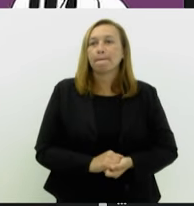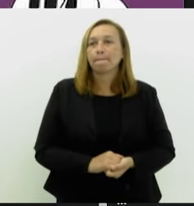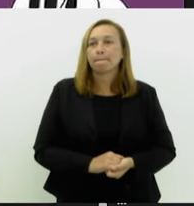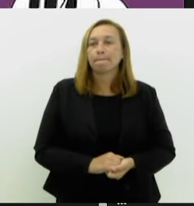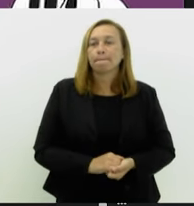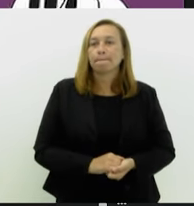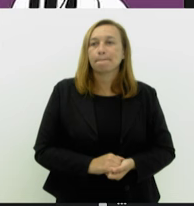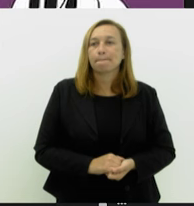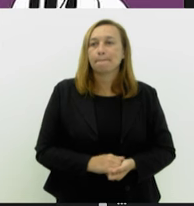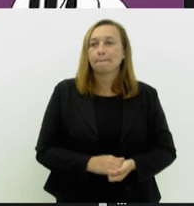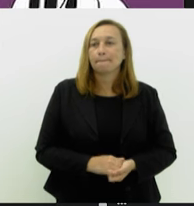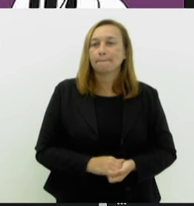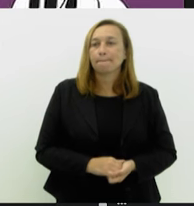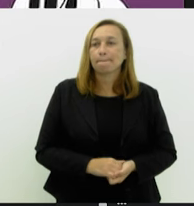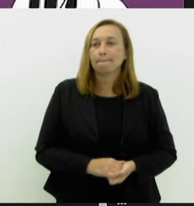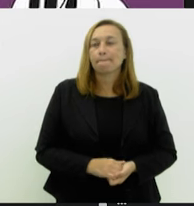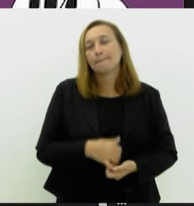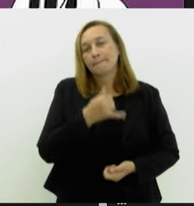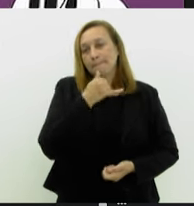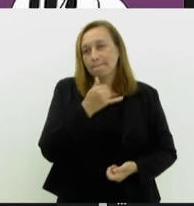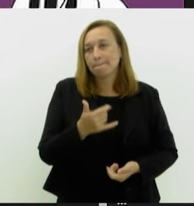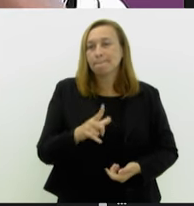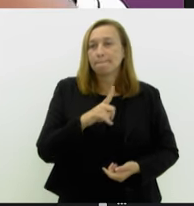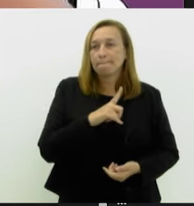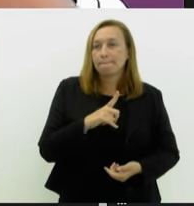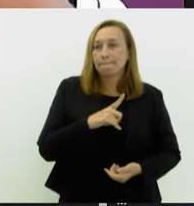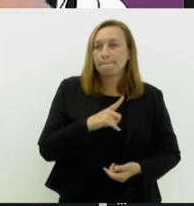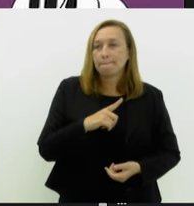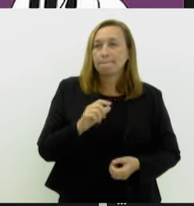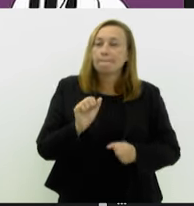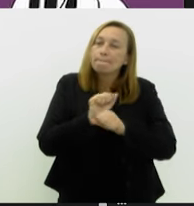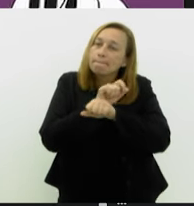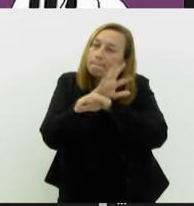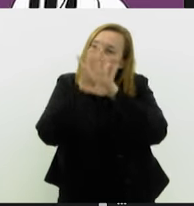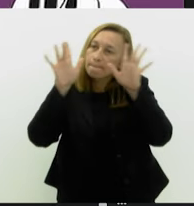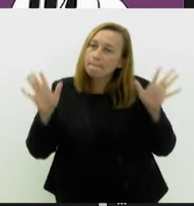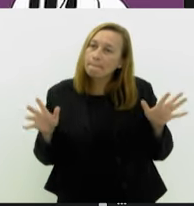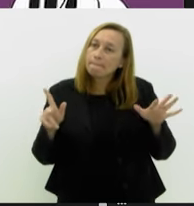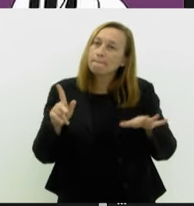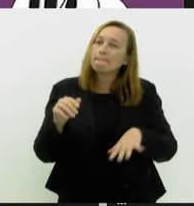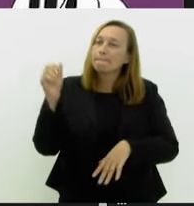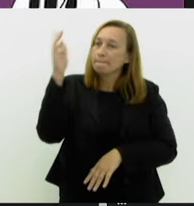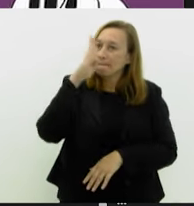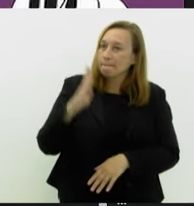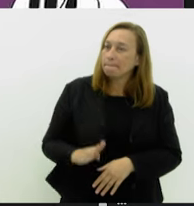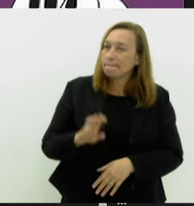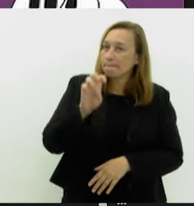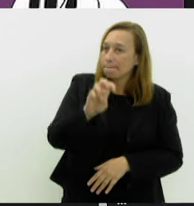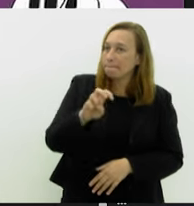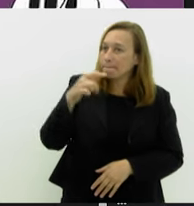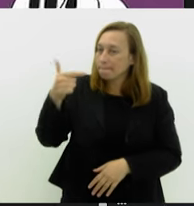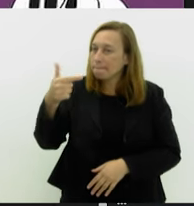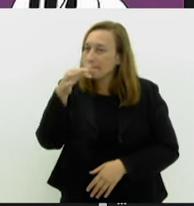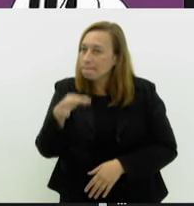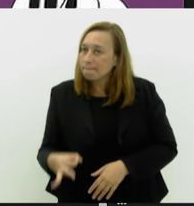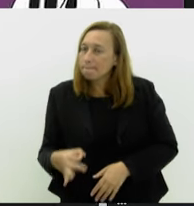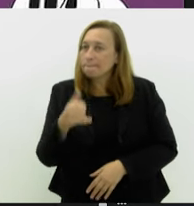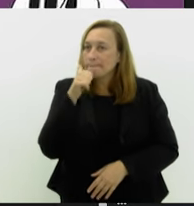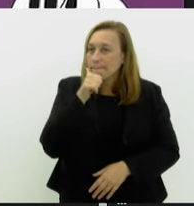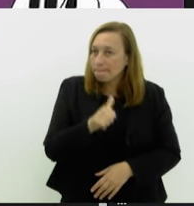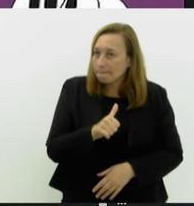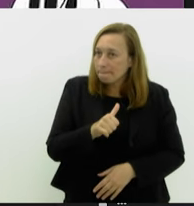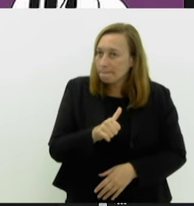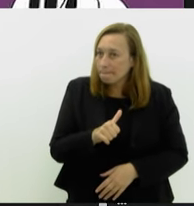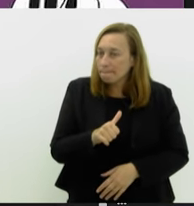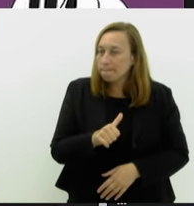relevants simo que nós tenhamos a uma noção muito clara que se o Brasil tem 52% de mulheres né